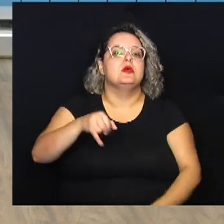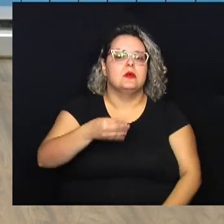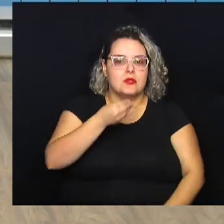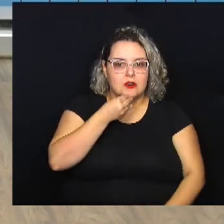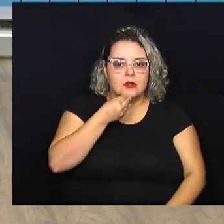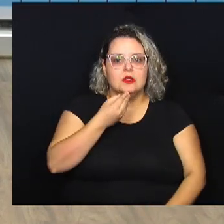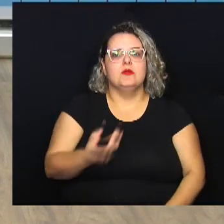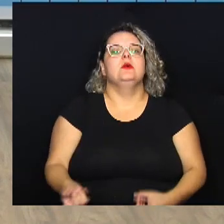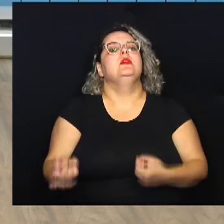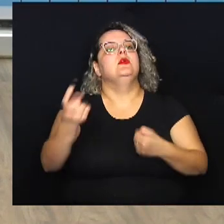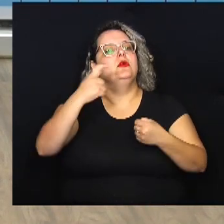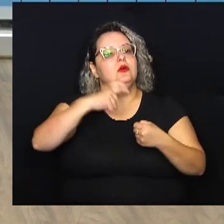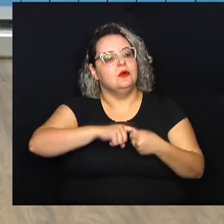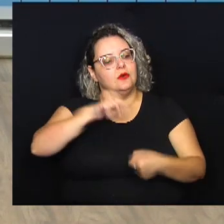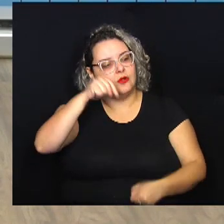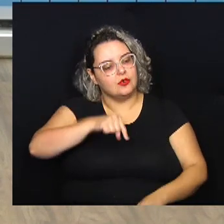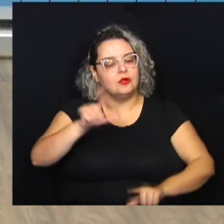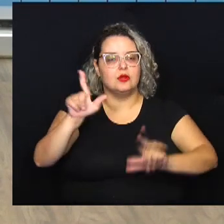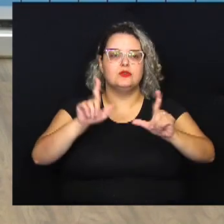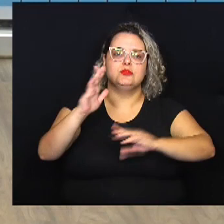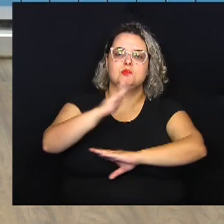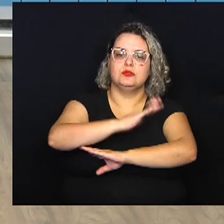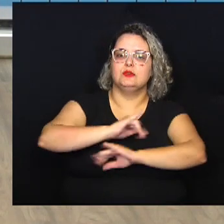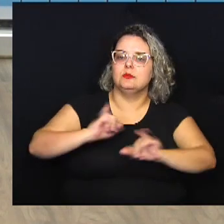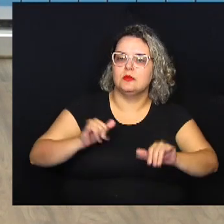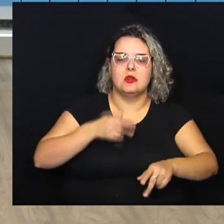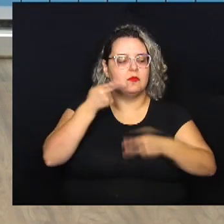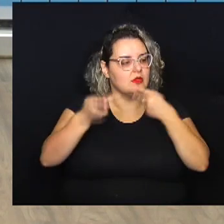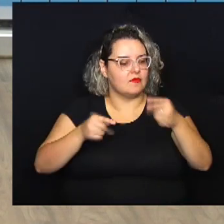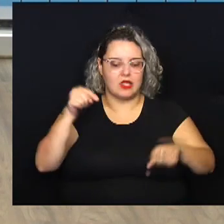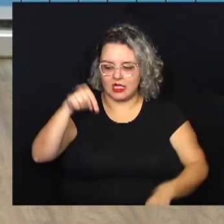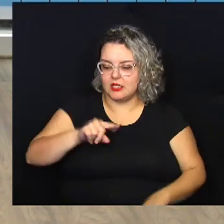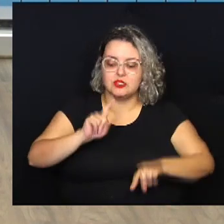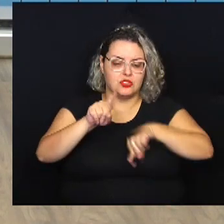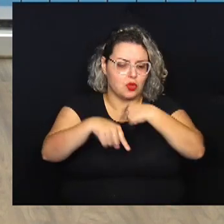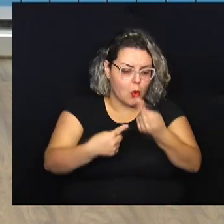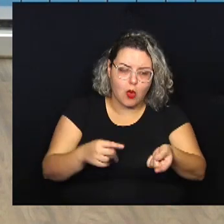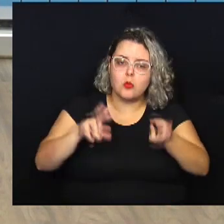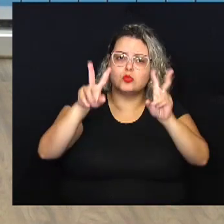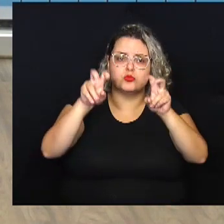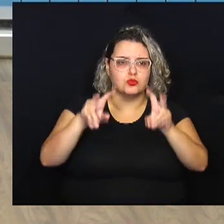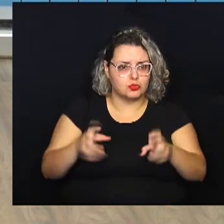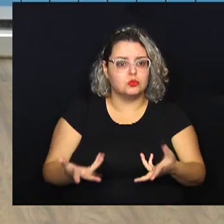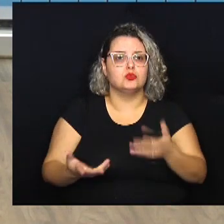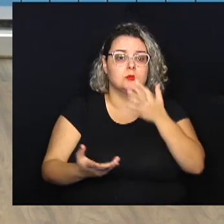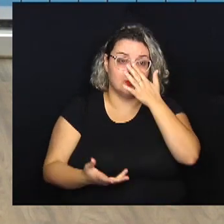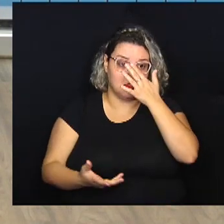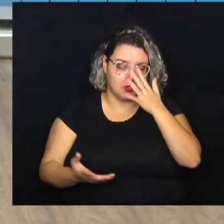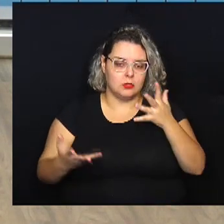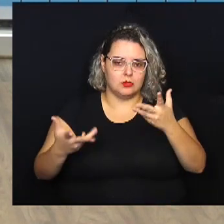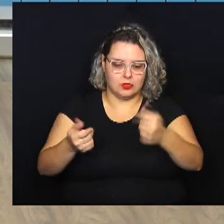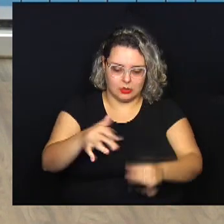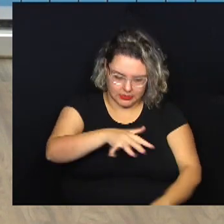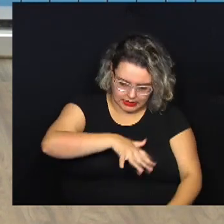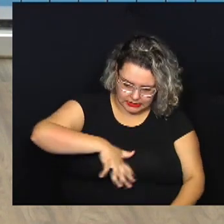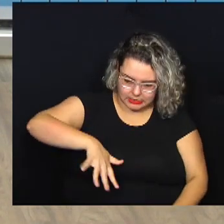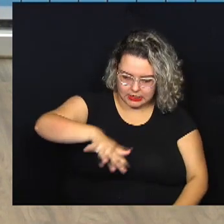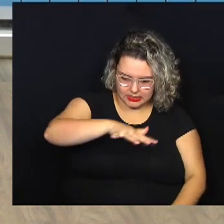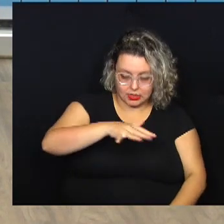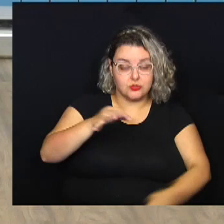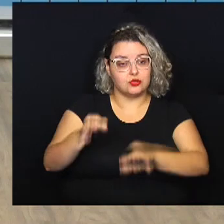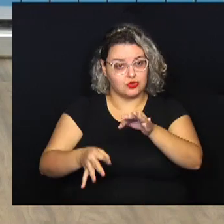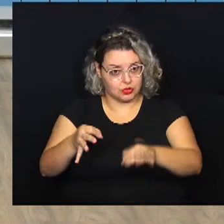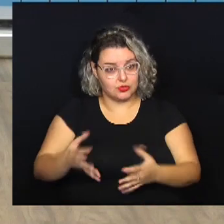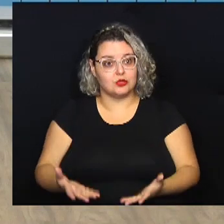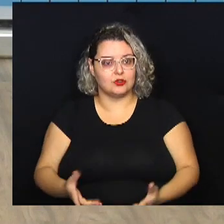para você retornar aqui no nosso telejornal para falar sobre este, mas também sobre outros casos, tudo deste mundo jurídico